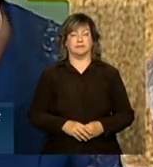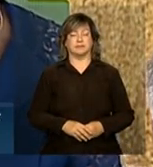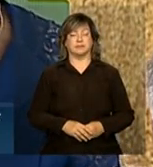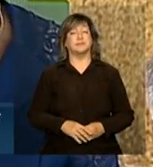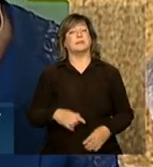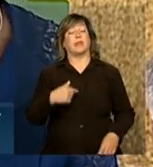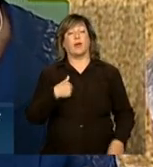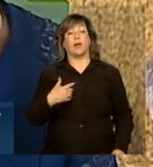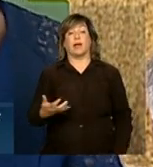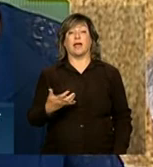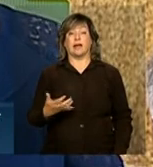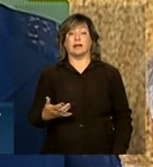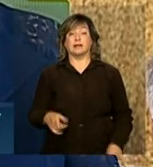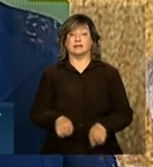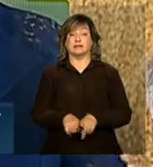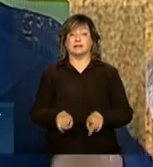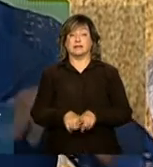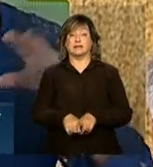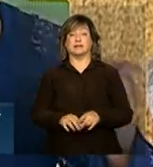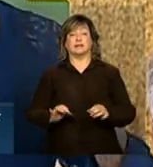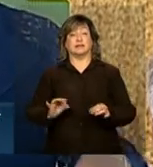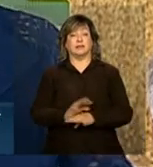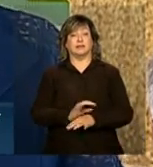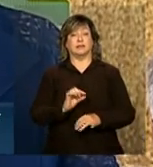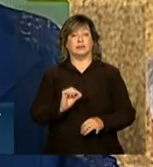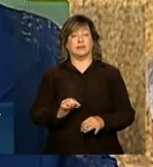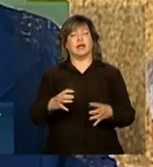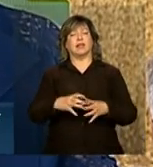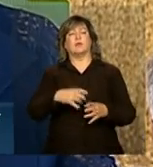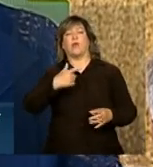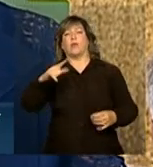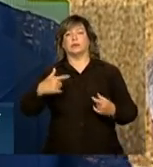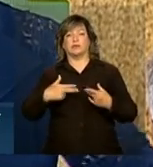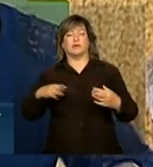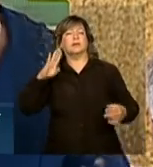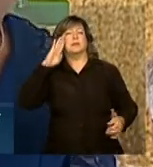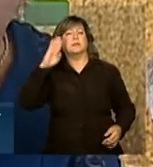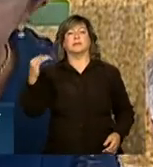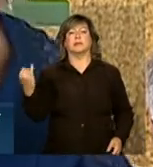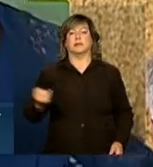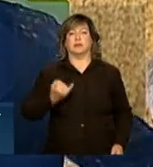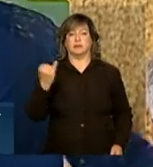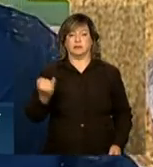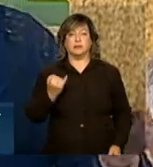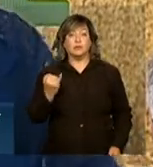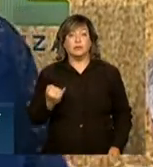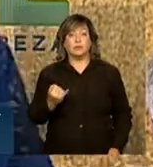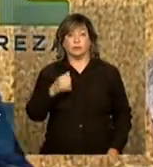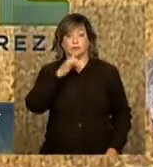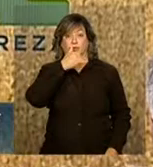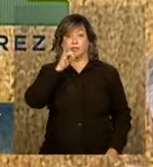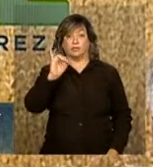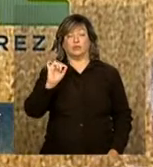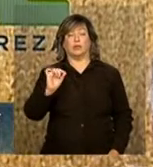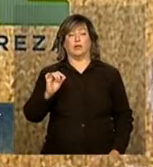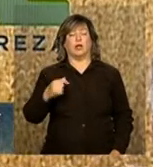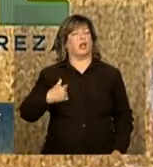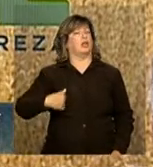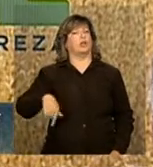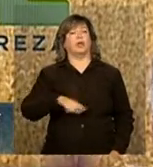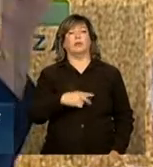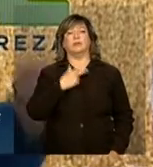E eu queria concluir, entre outras coisas, é fundamental a energia, ninguém produz sem